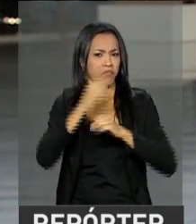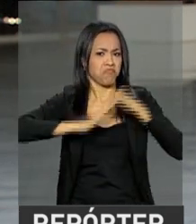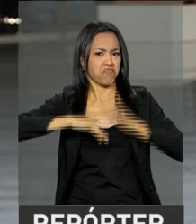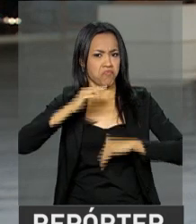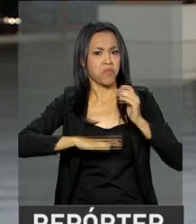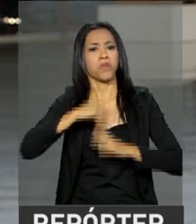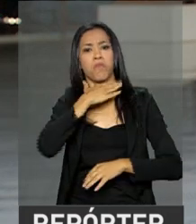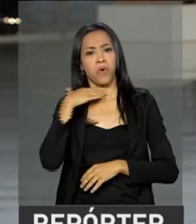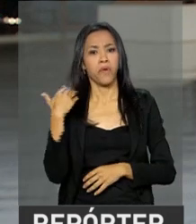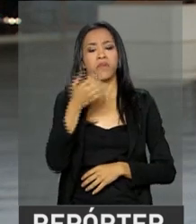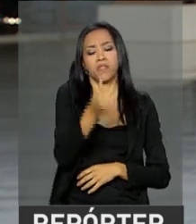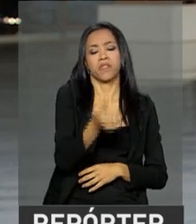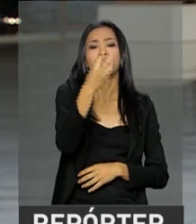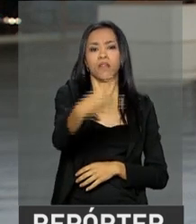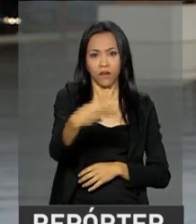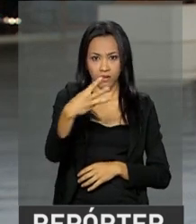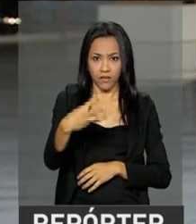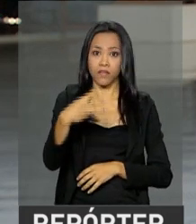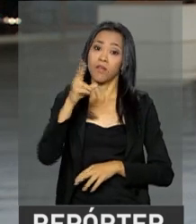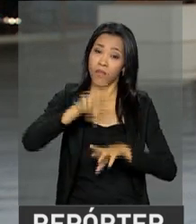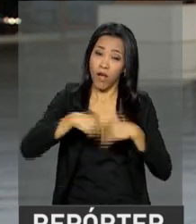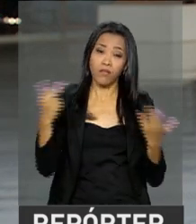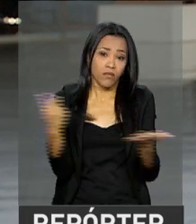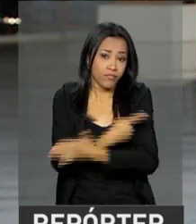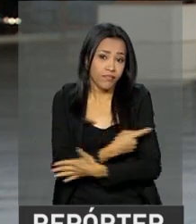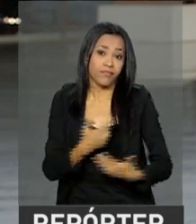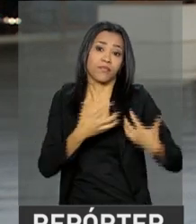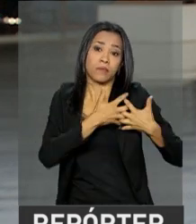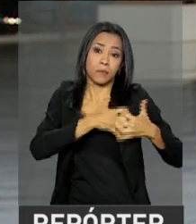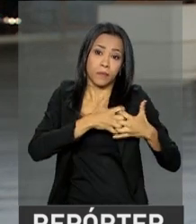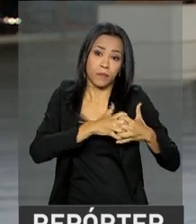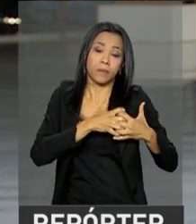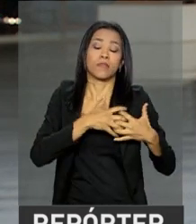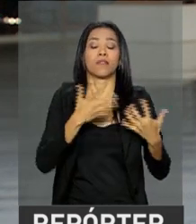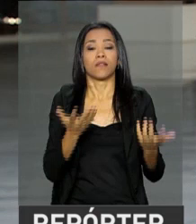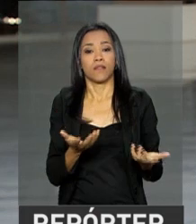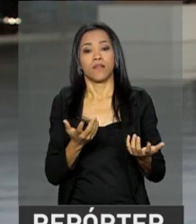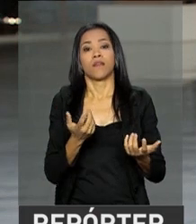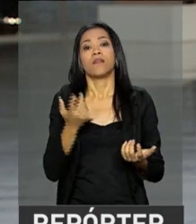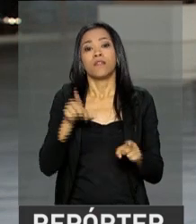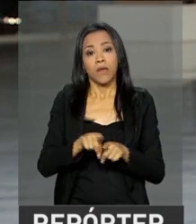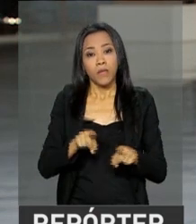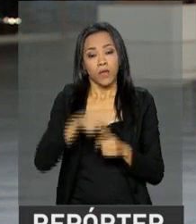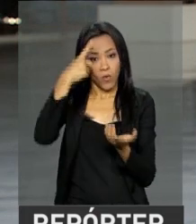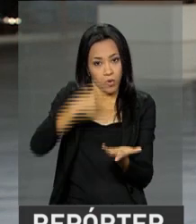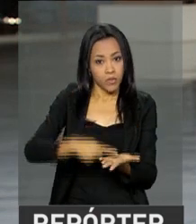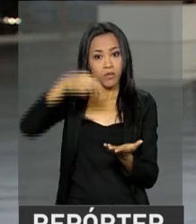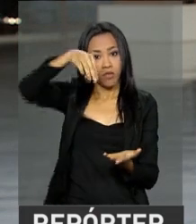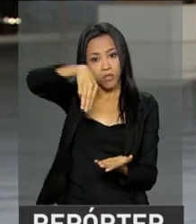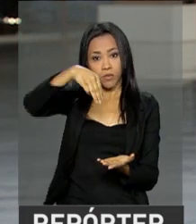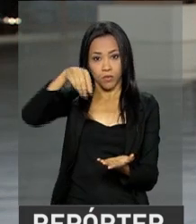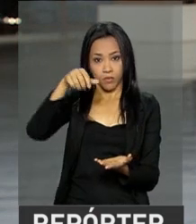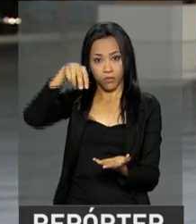63 anos em decorrência de complicações cardiovasculares aí ainda na agenda de Rodrigo Maia já no começo